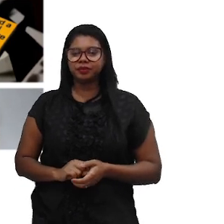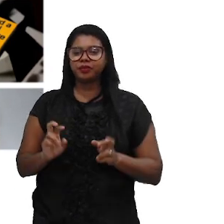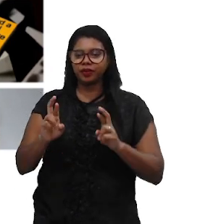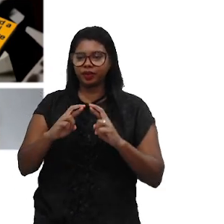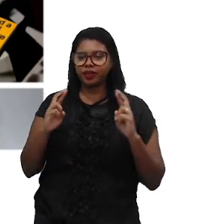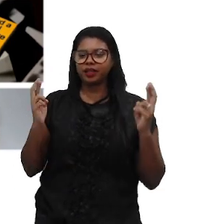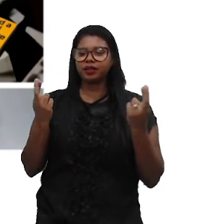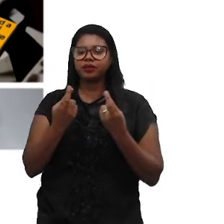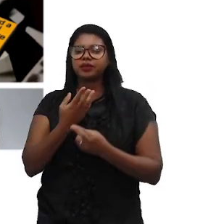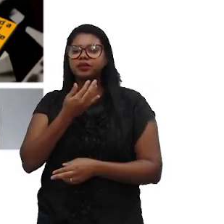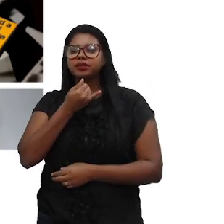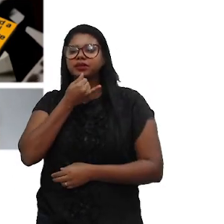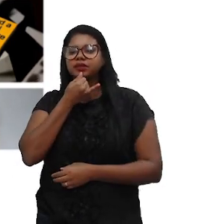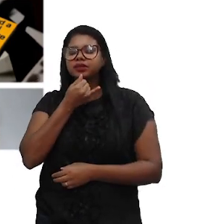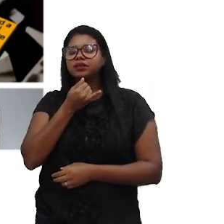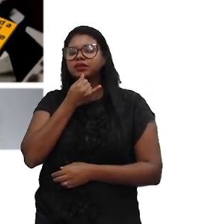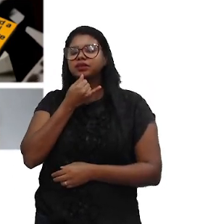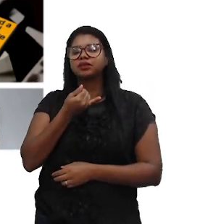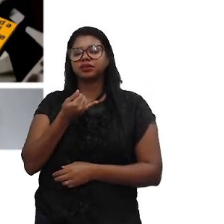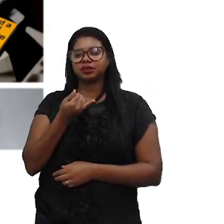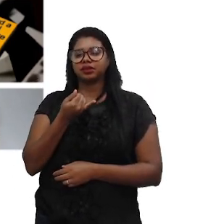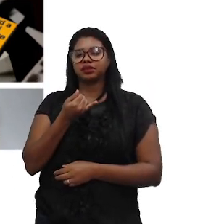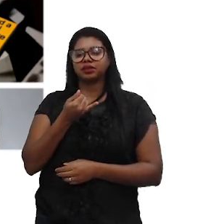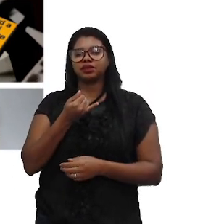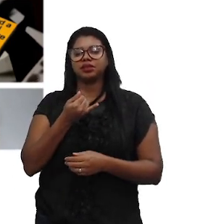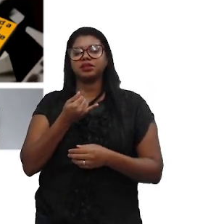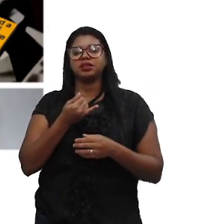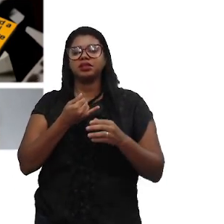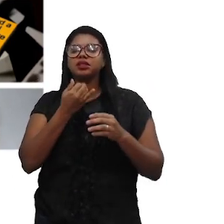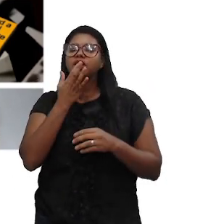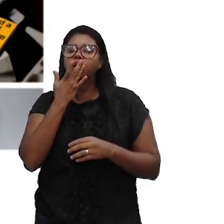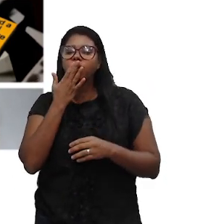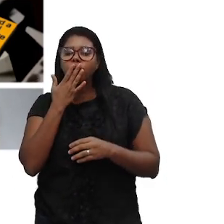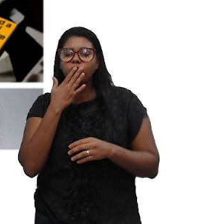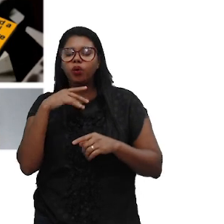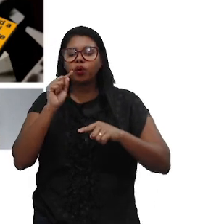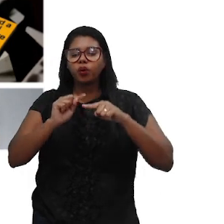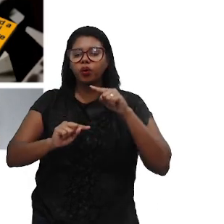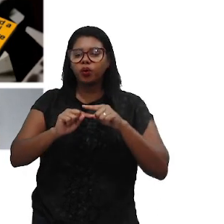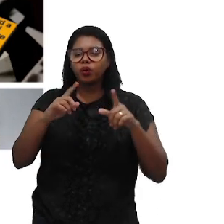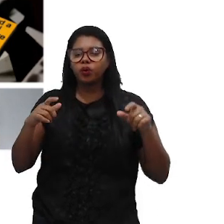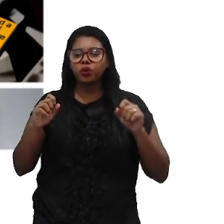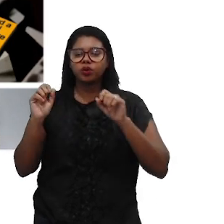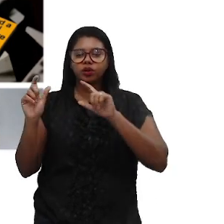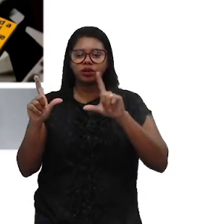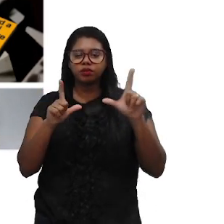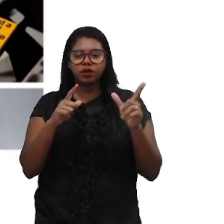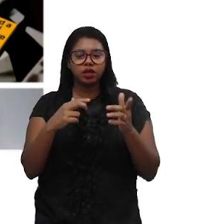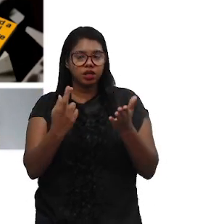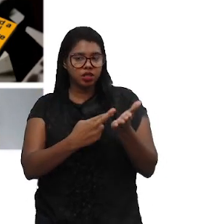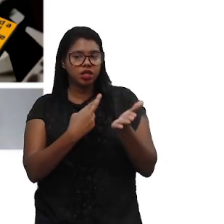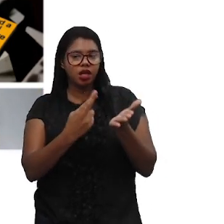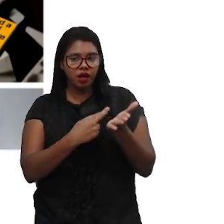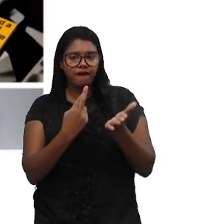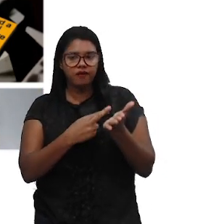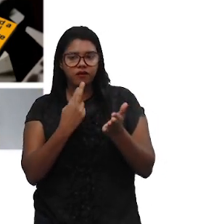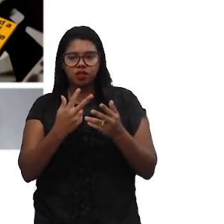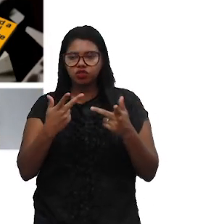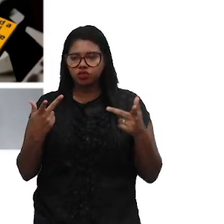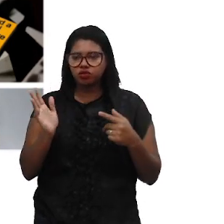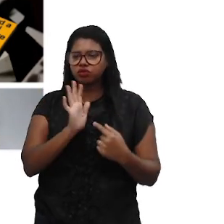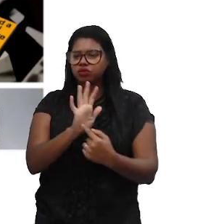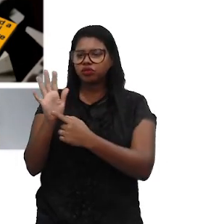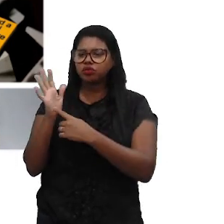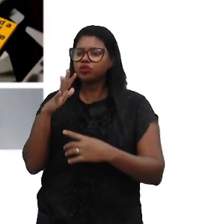reuniu exemplos de paletas de cores, de materiais, imagens de revistas, tudo isso